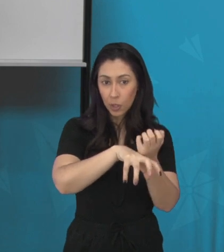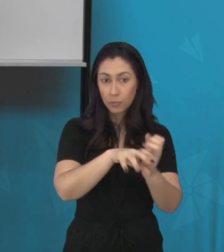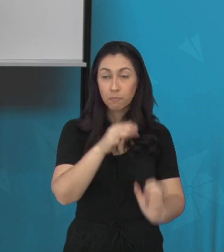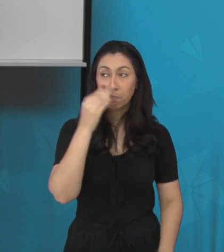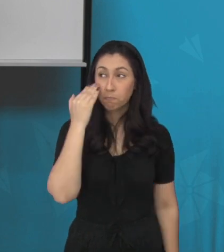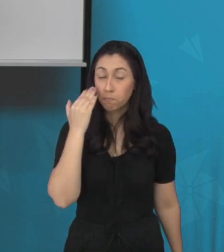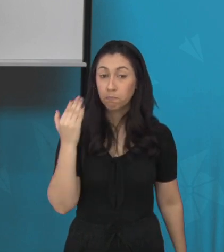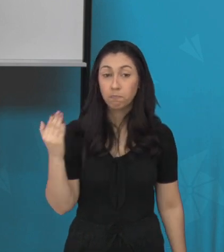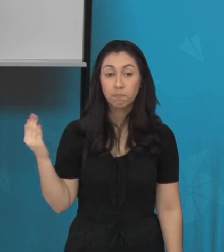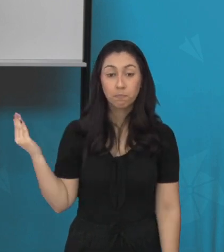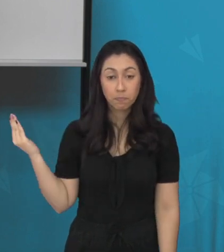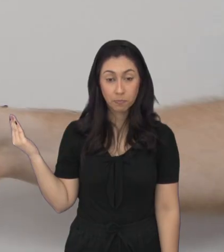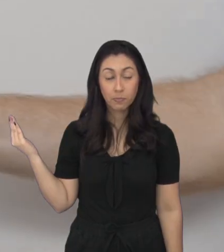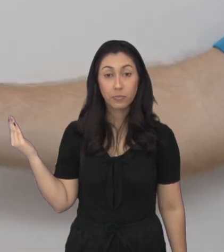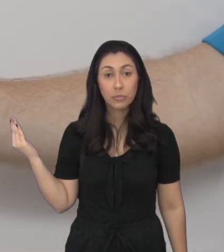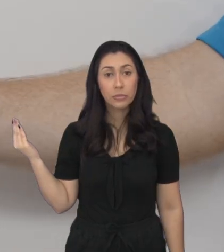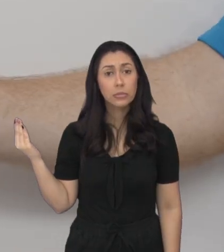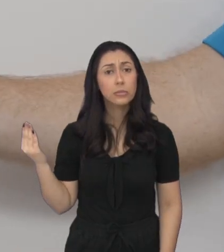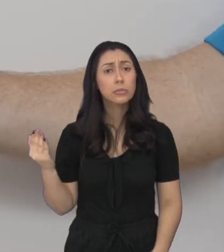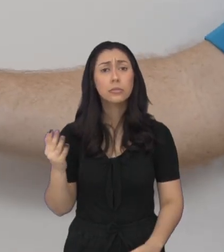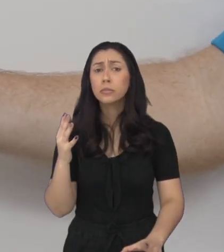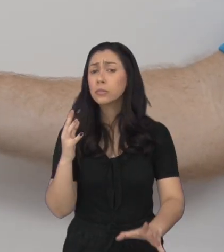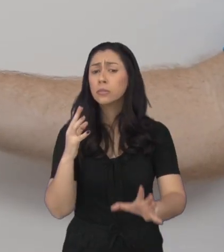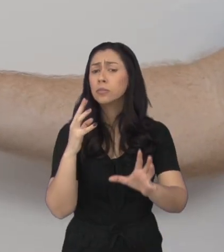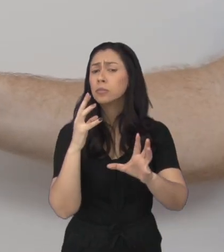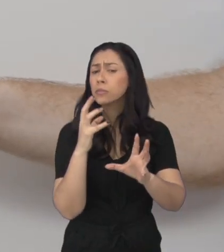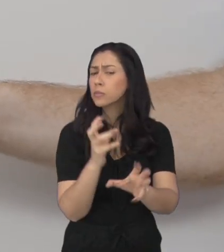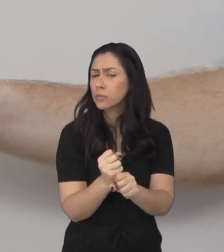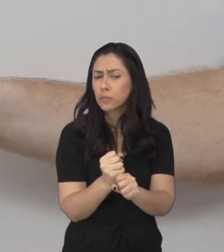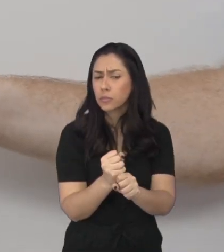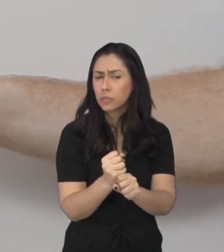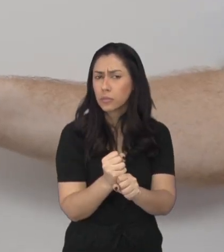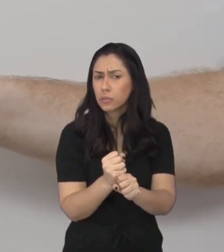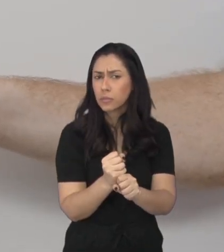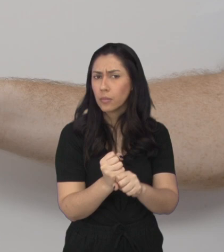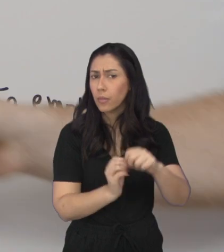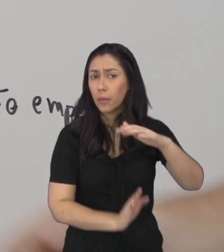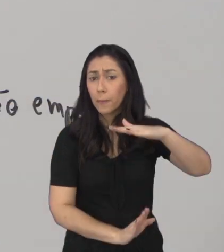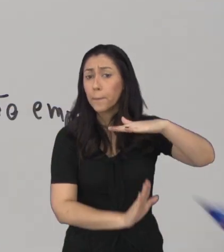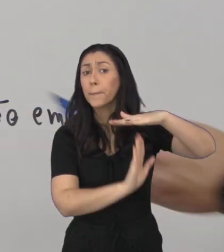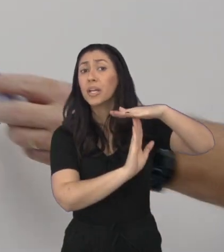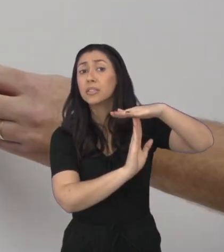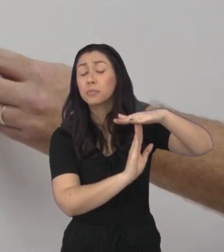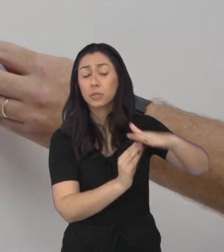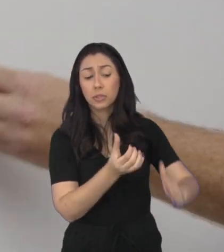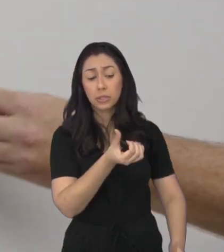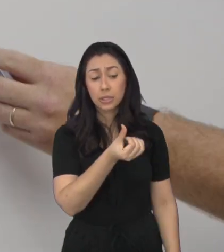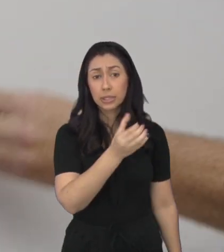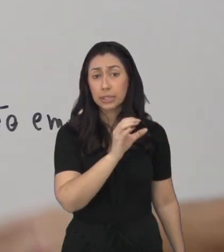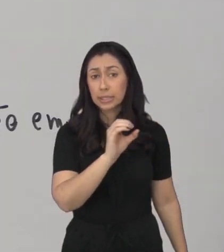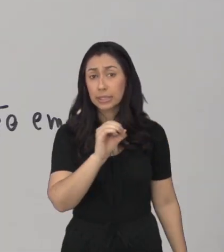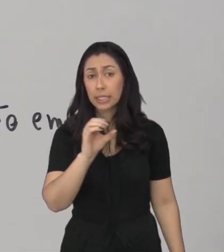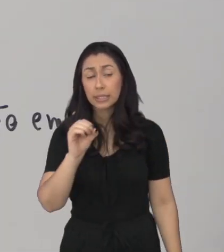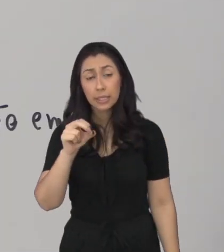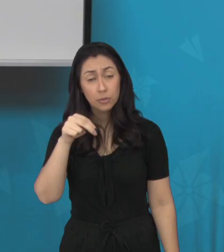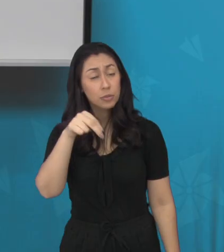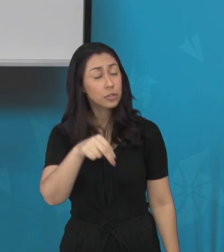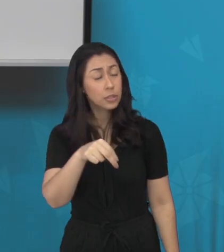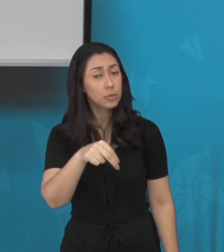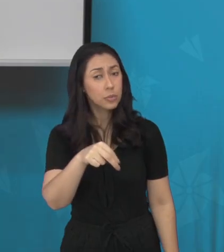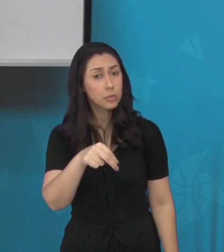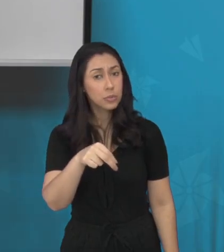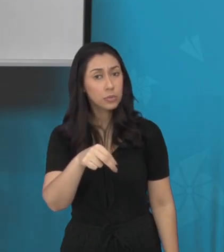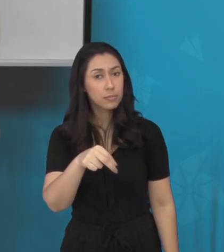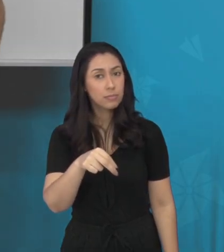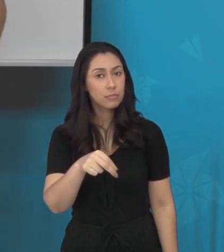10 metros por segundo ao quadrado. Então a força de atrito estático máxima é 600 newtons.